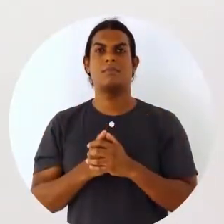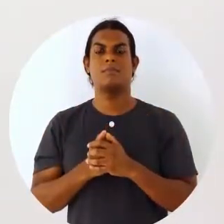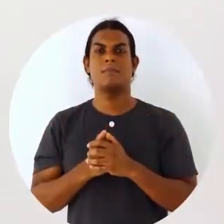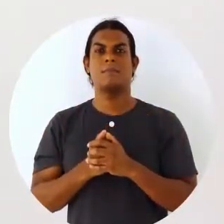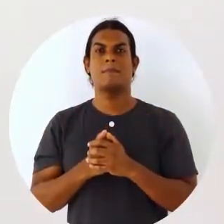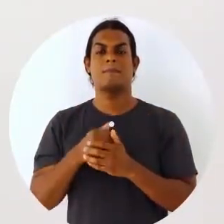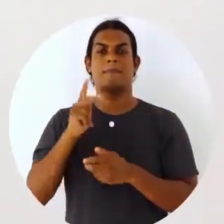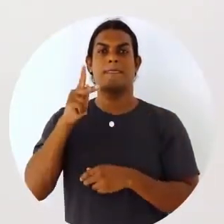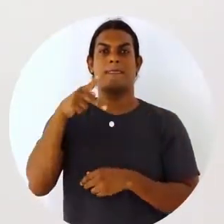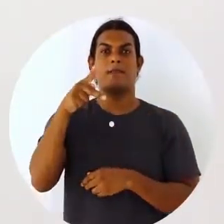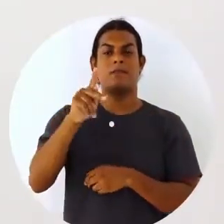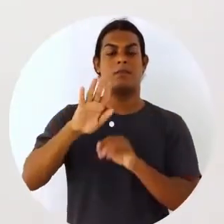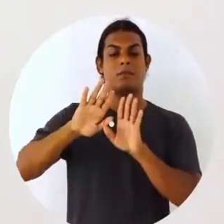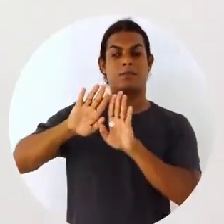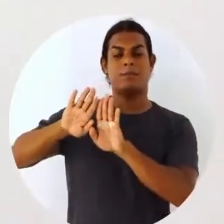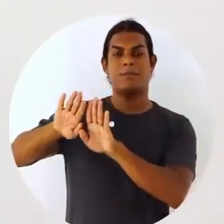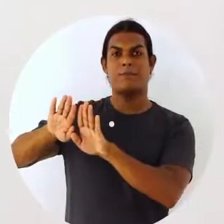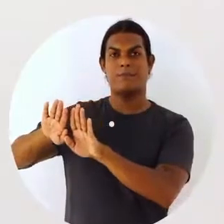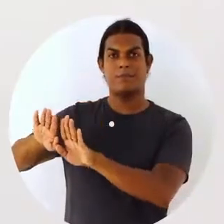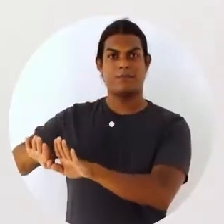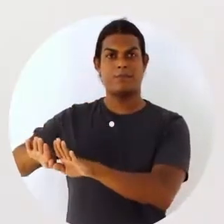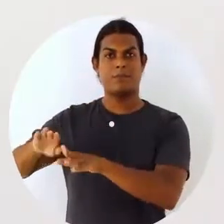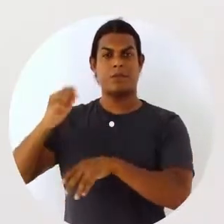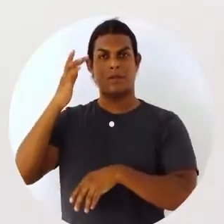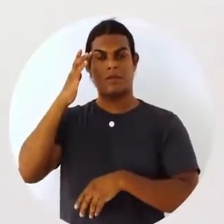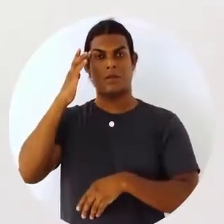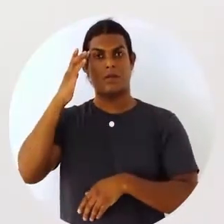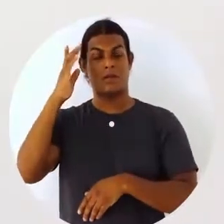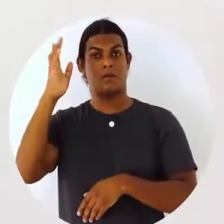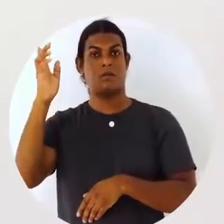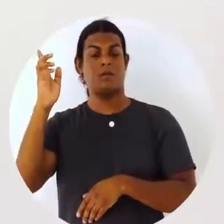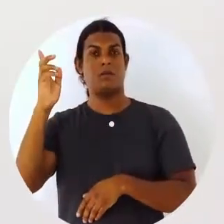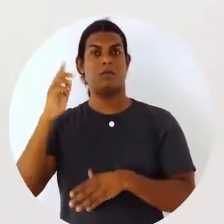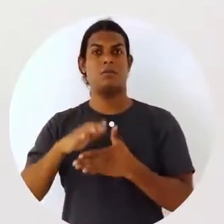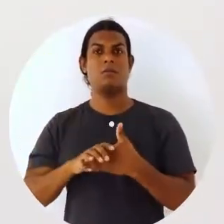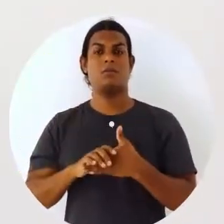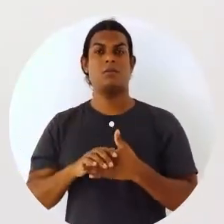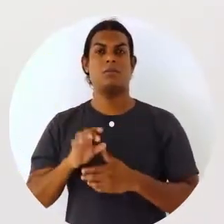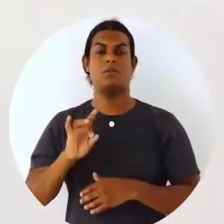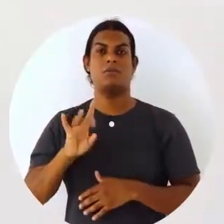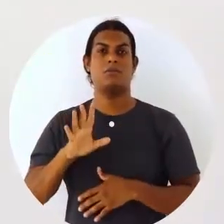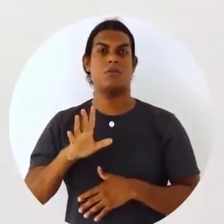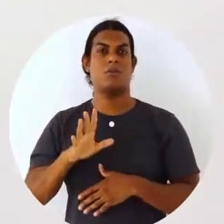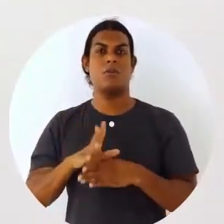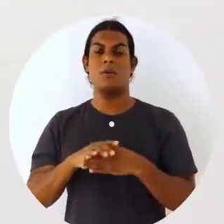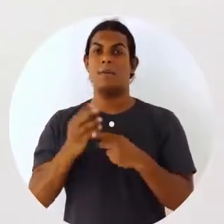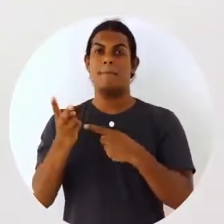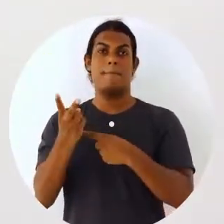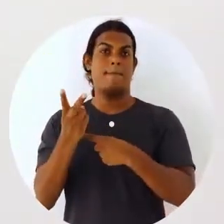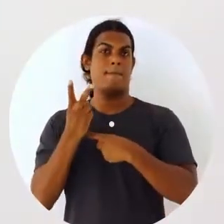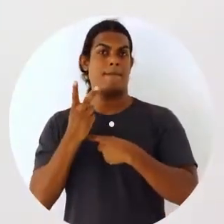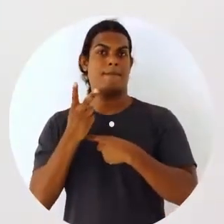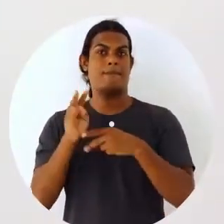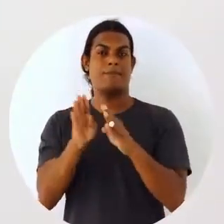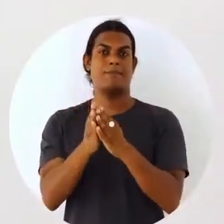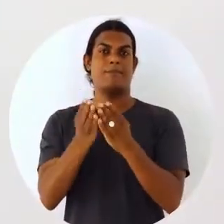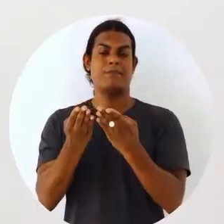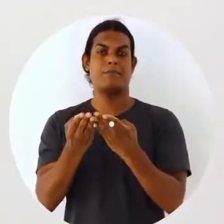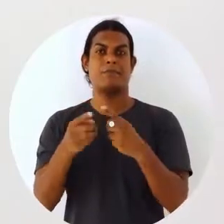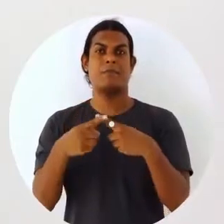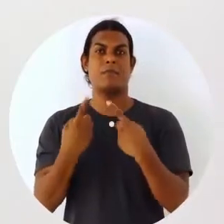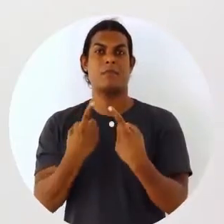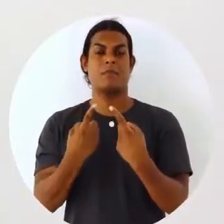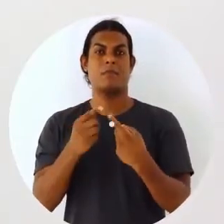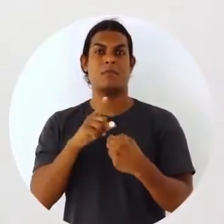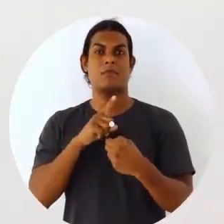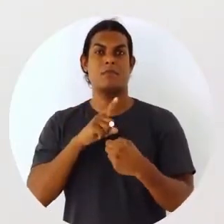aspecto mais específico do processamento técnico e da circulação e do empréstimo de livro para a gestão